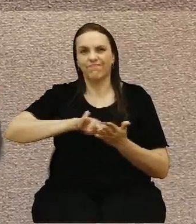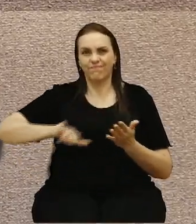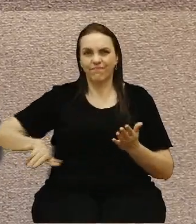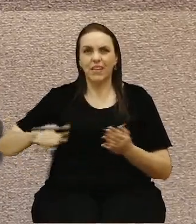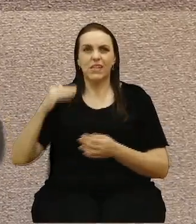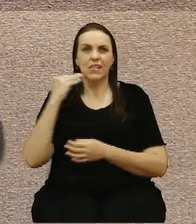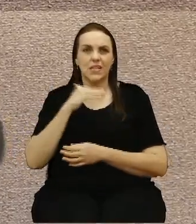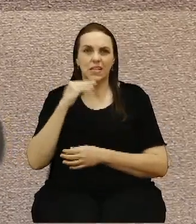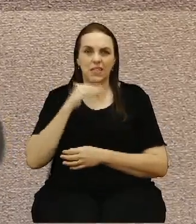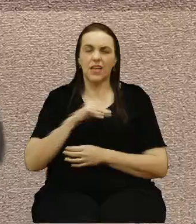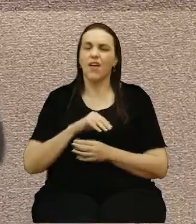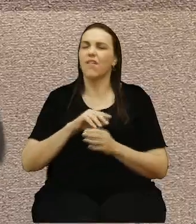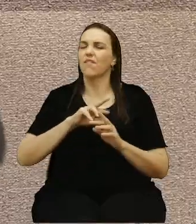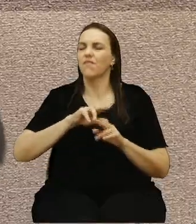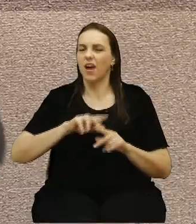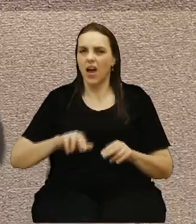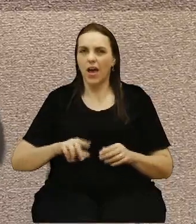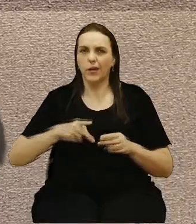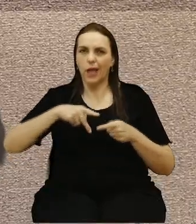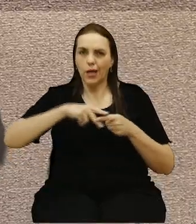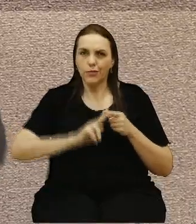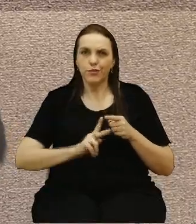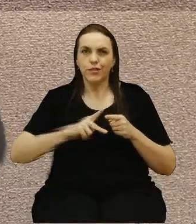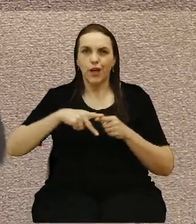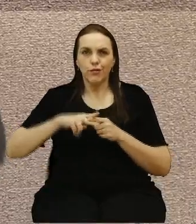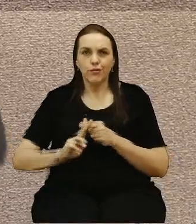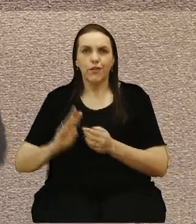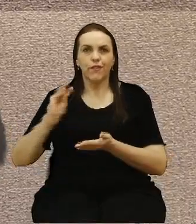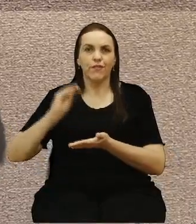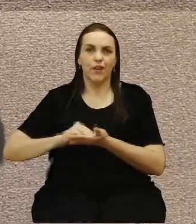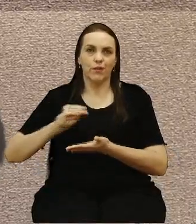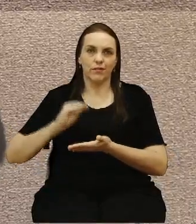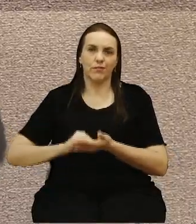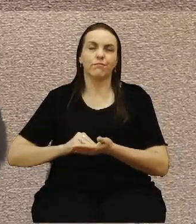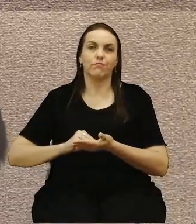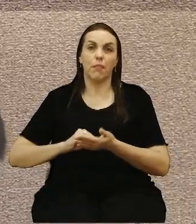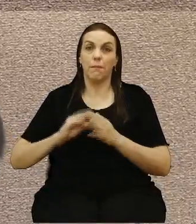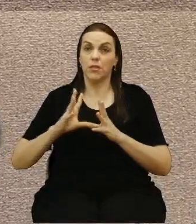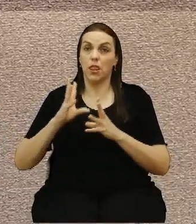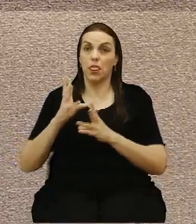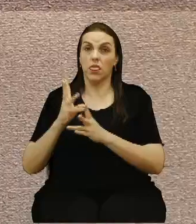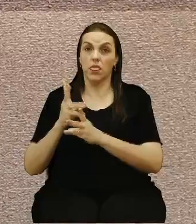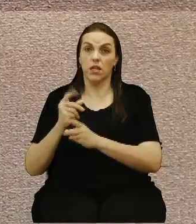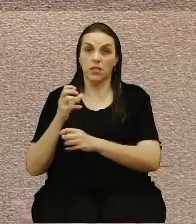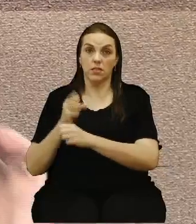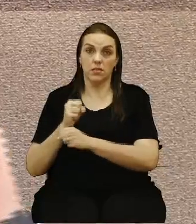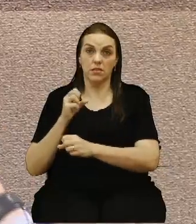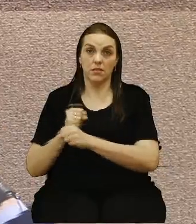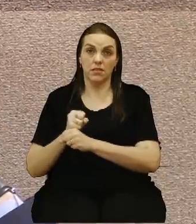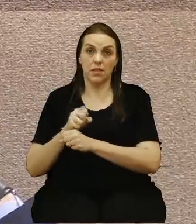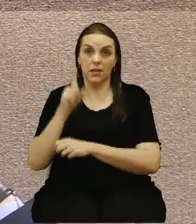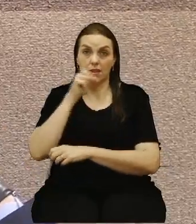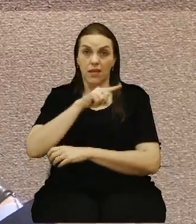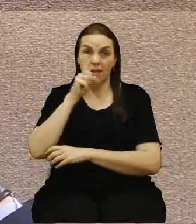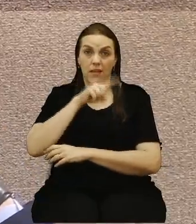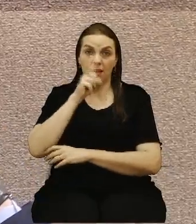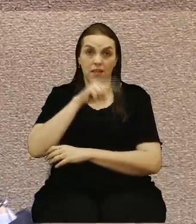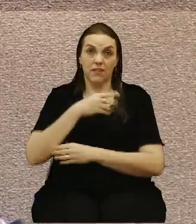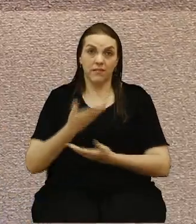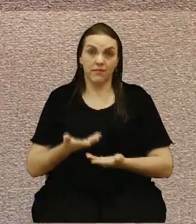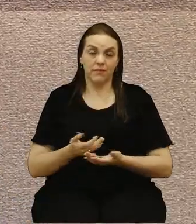falhas, diversos pequenos ajustes, só que o todo é somado de pequenas falhas. Então,